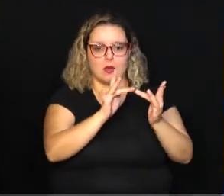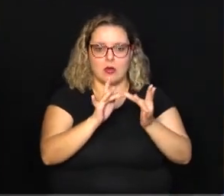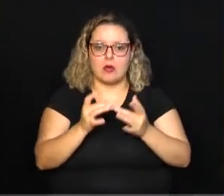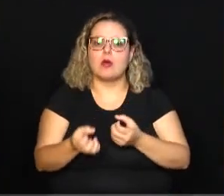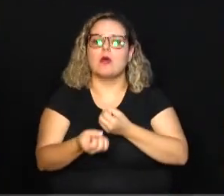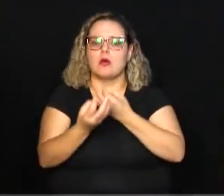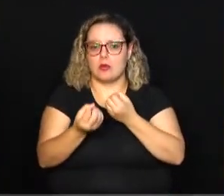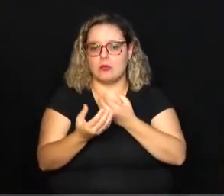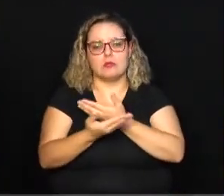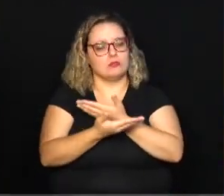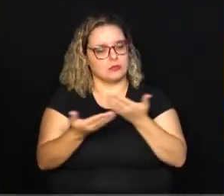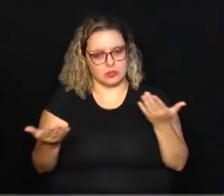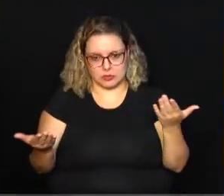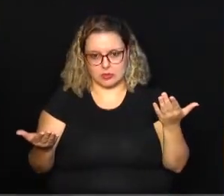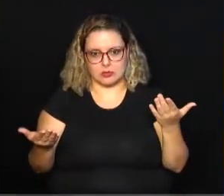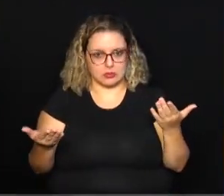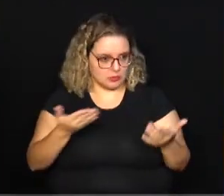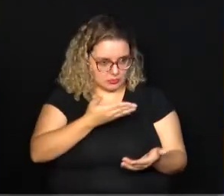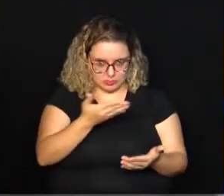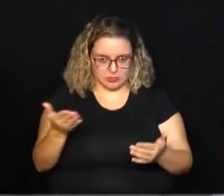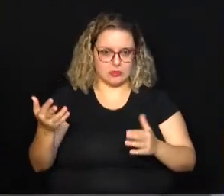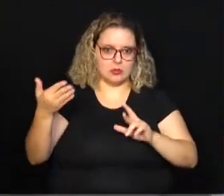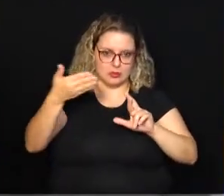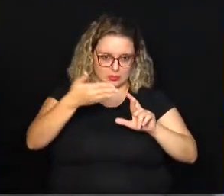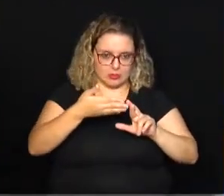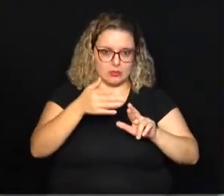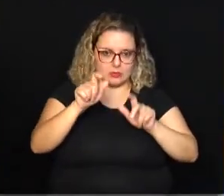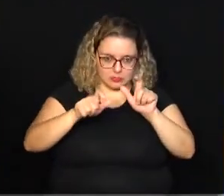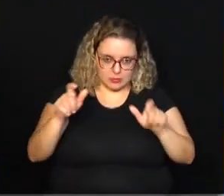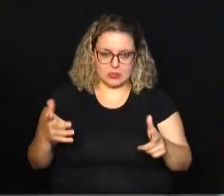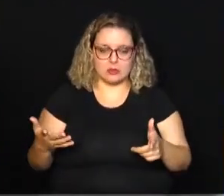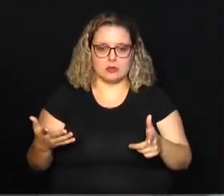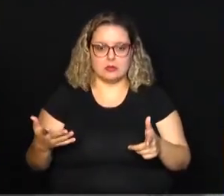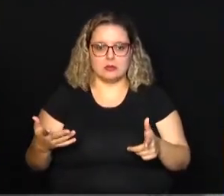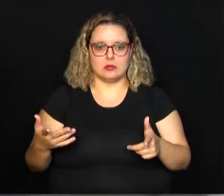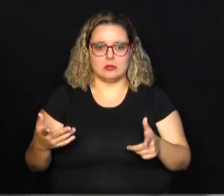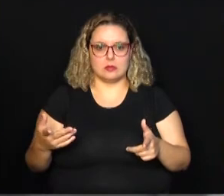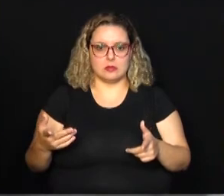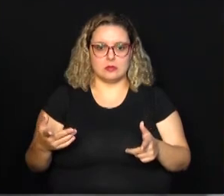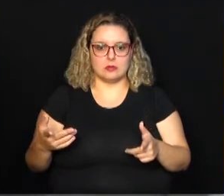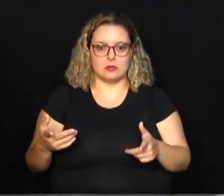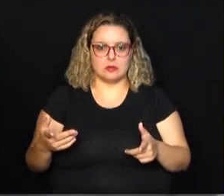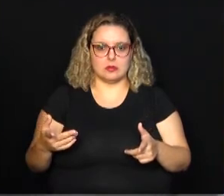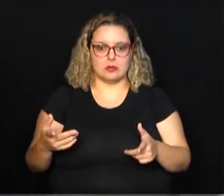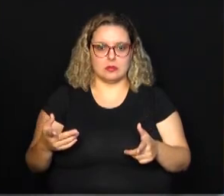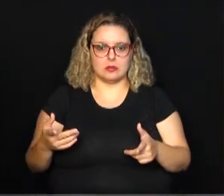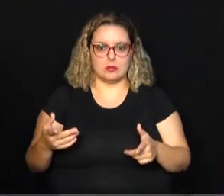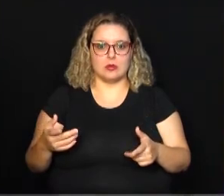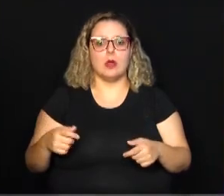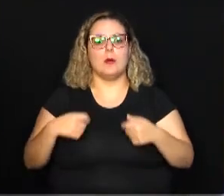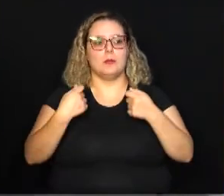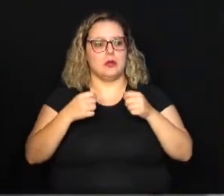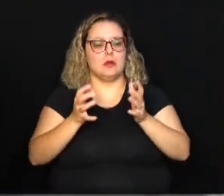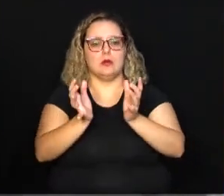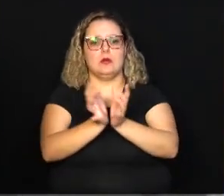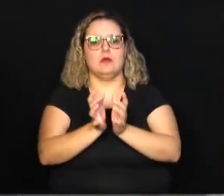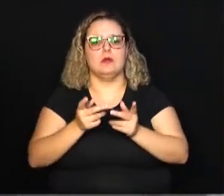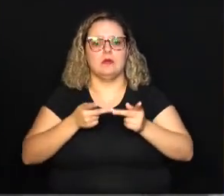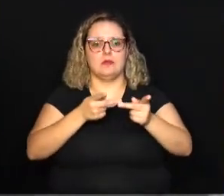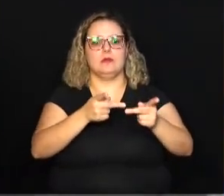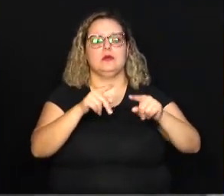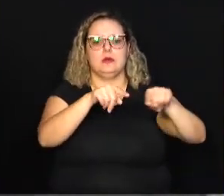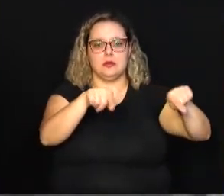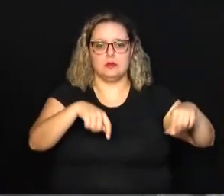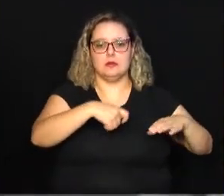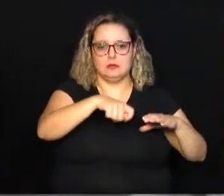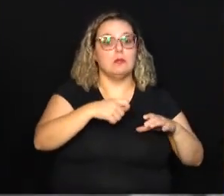para o público. O público são vocês, representando o público. Visita, precisamos fazer uma comissão, vai visitar a cozinha do Ouro